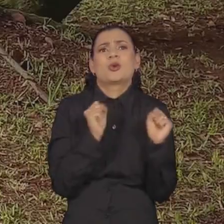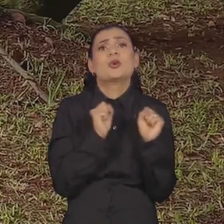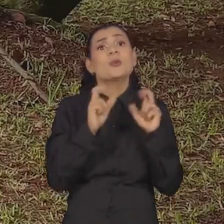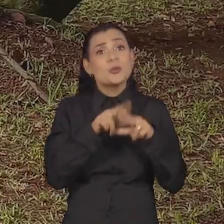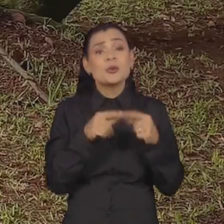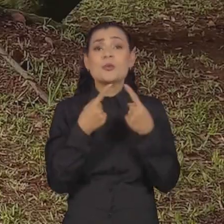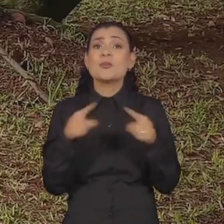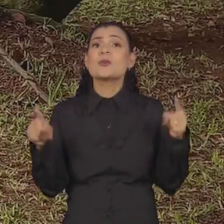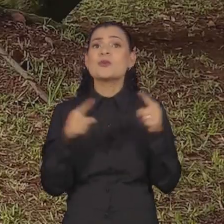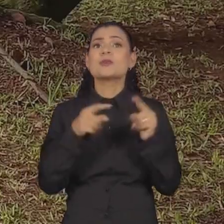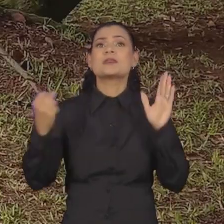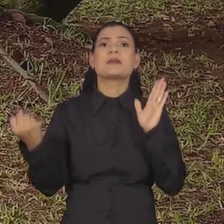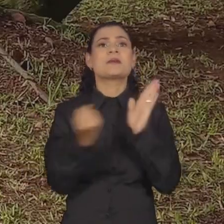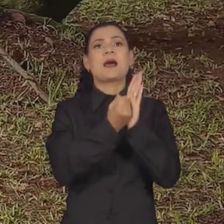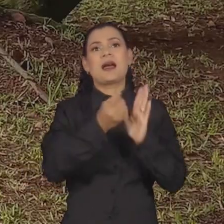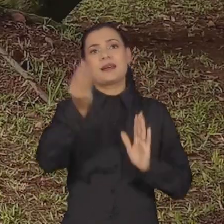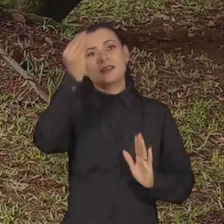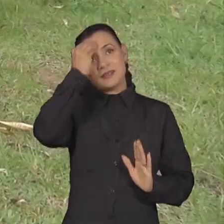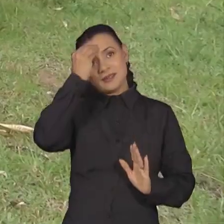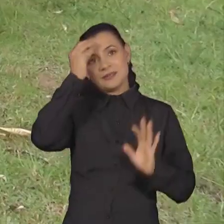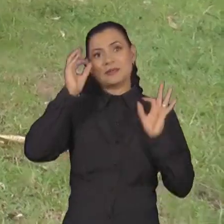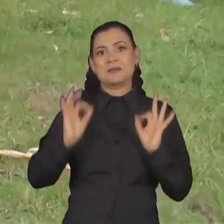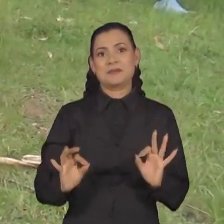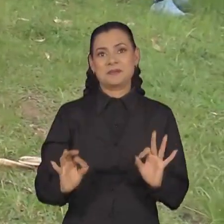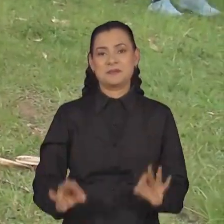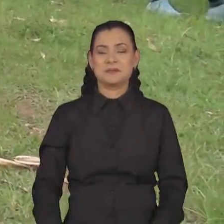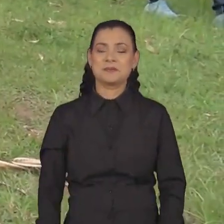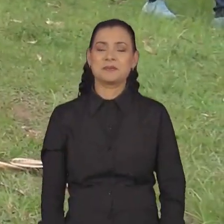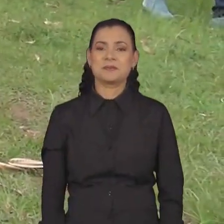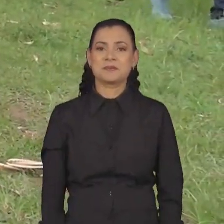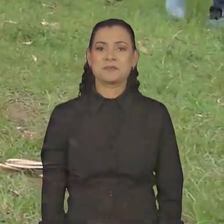que essa música fica na cabeça.